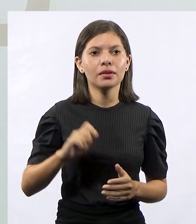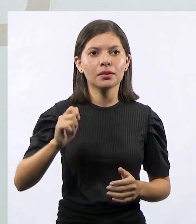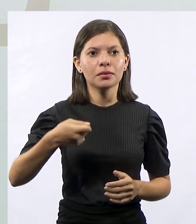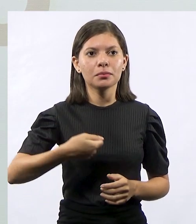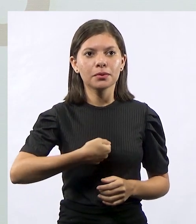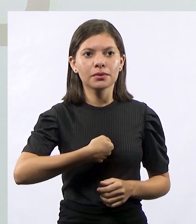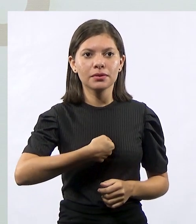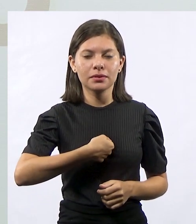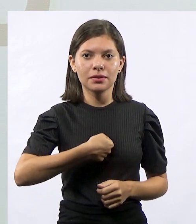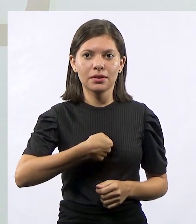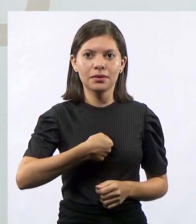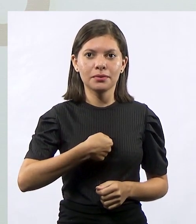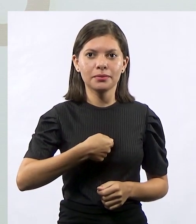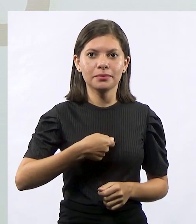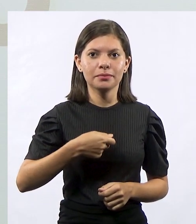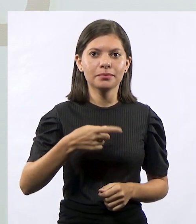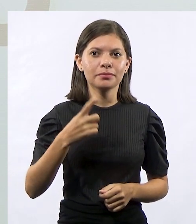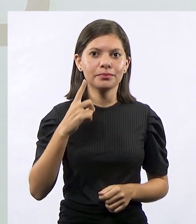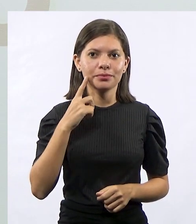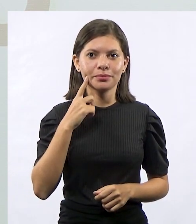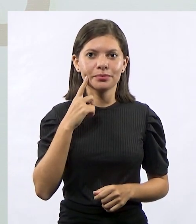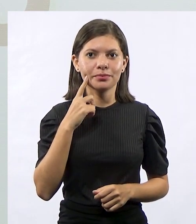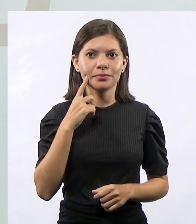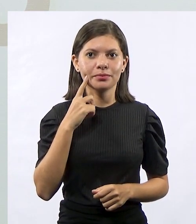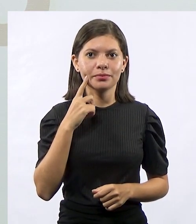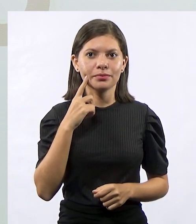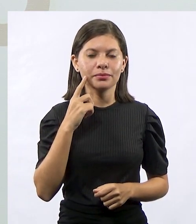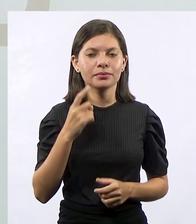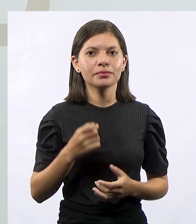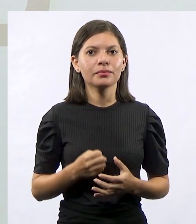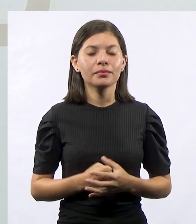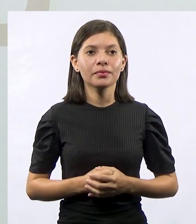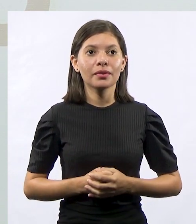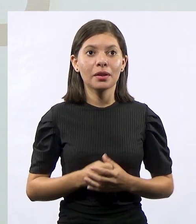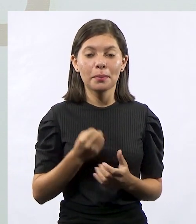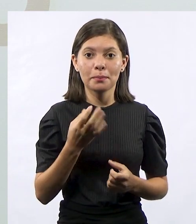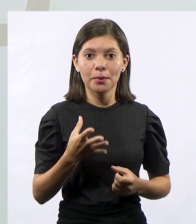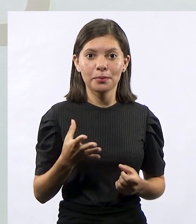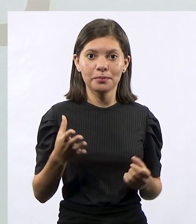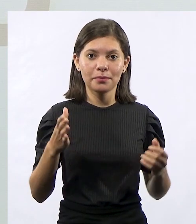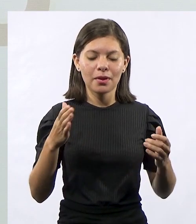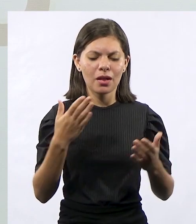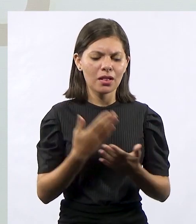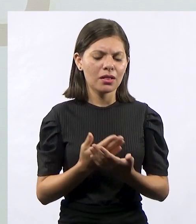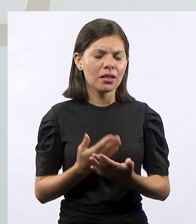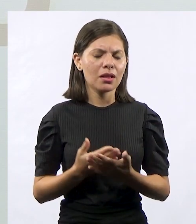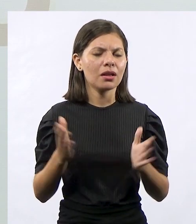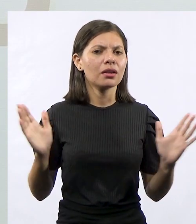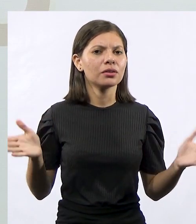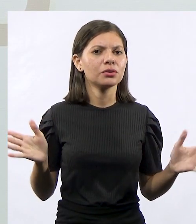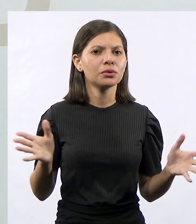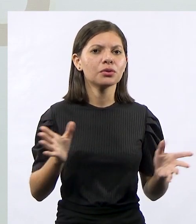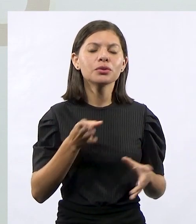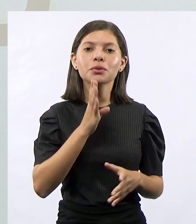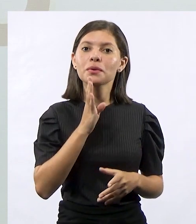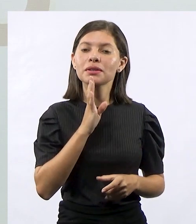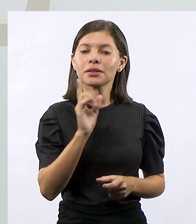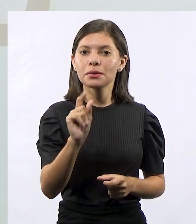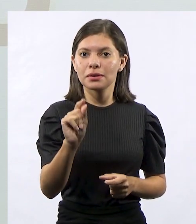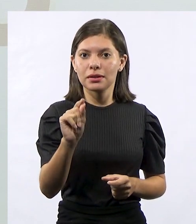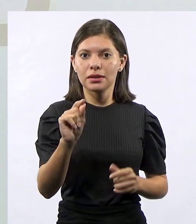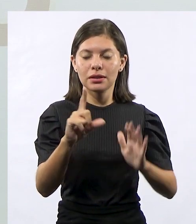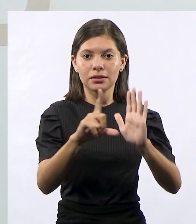o meu sinal na comunidade surda é Anabela. Bom, nesse episódio vamos conhecer